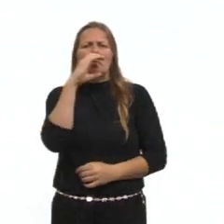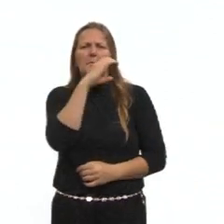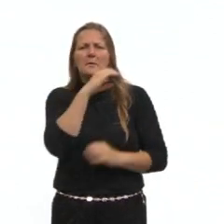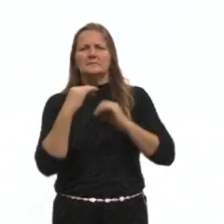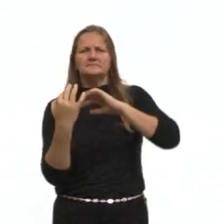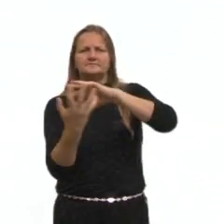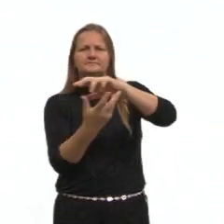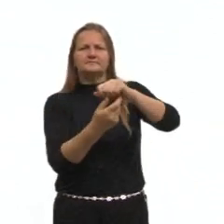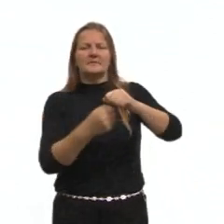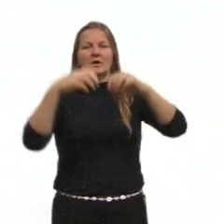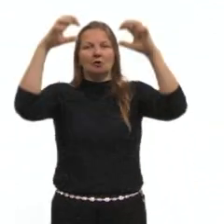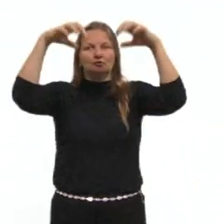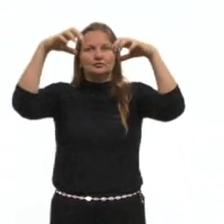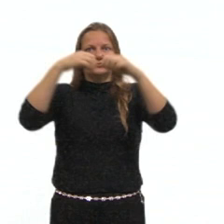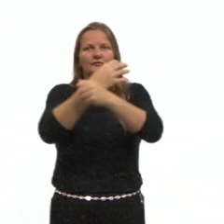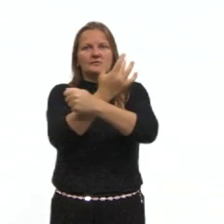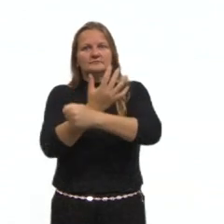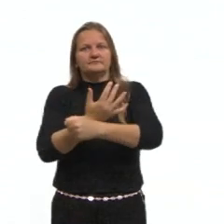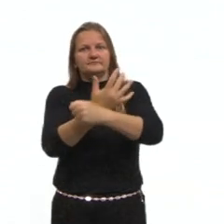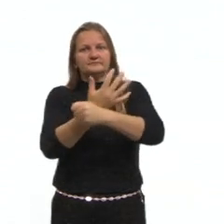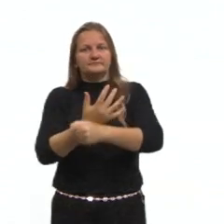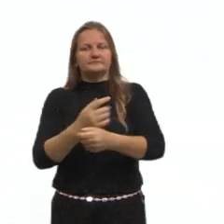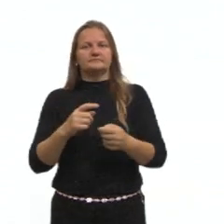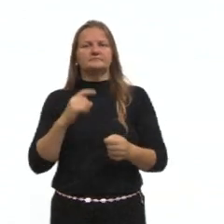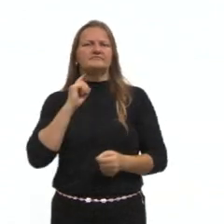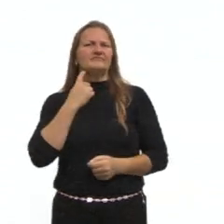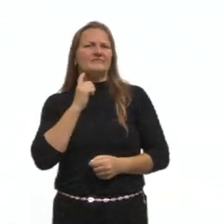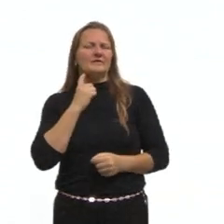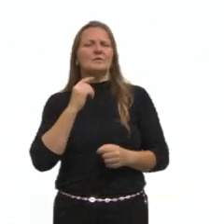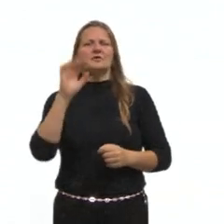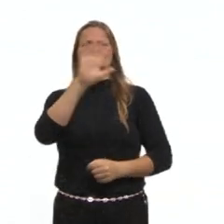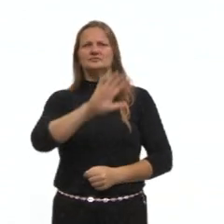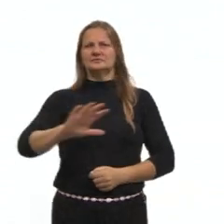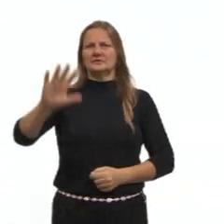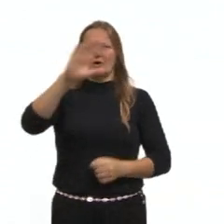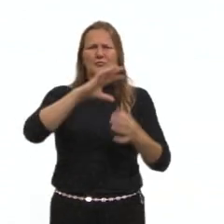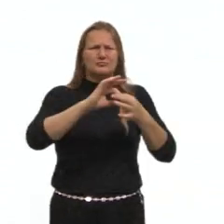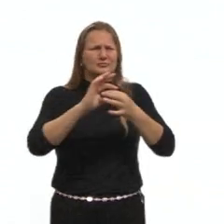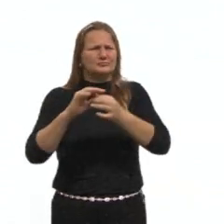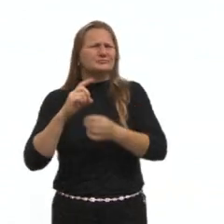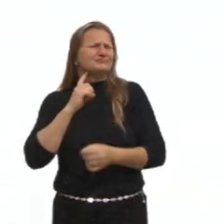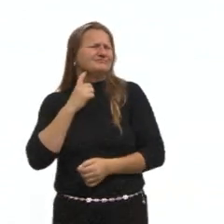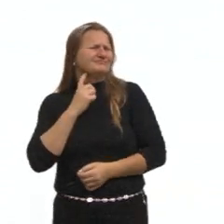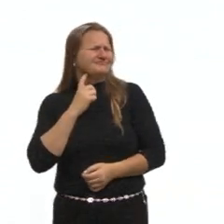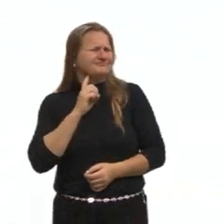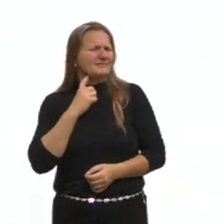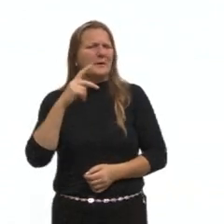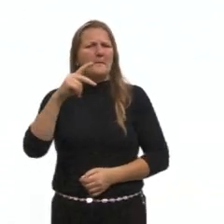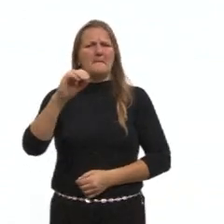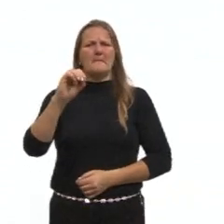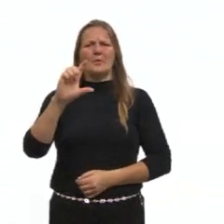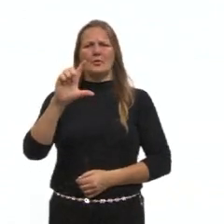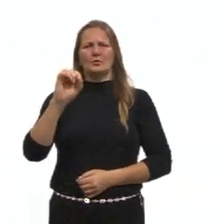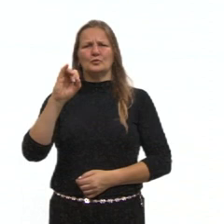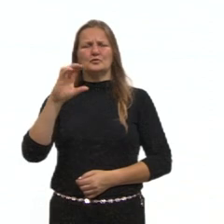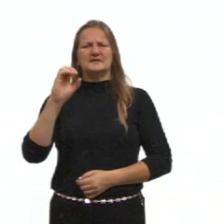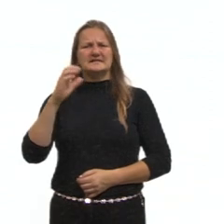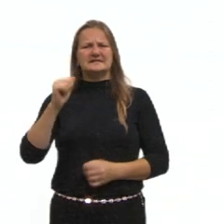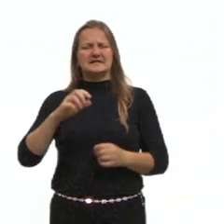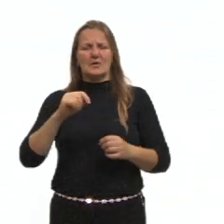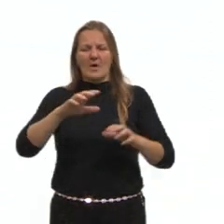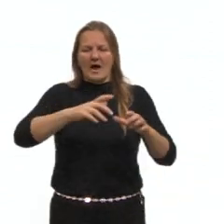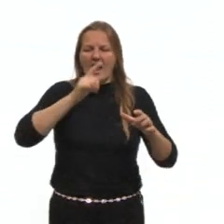chuva ácida a poluição no contexto geral que entra né tanto com os lagos os rios